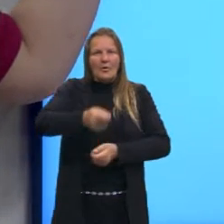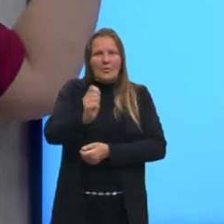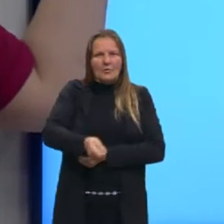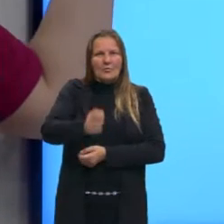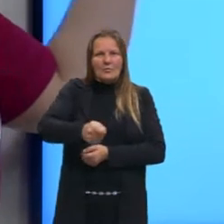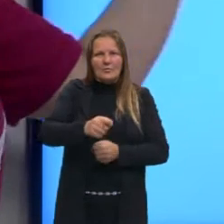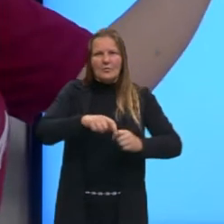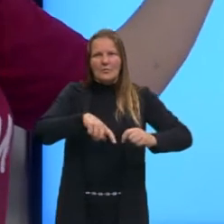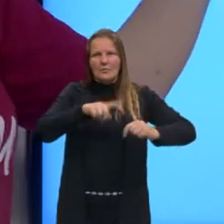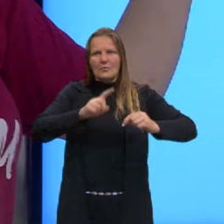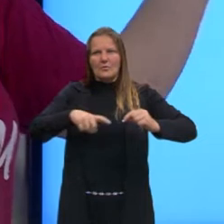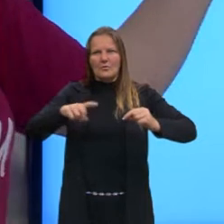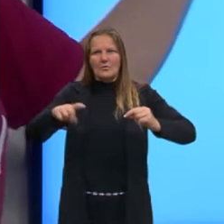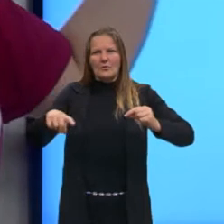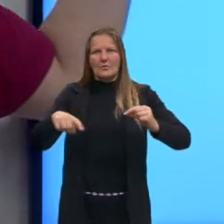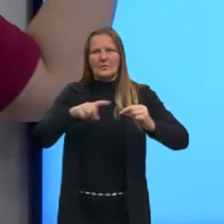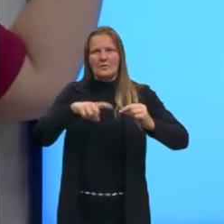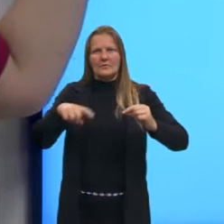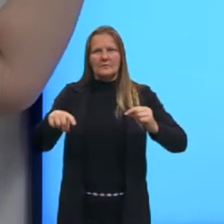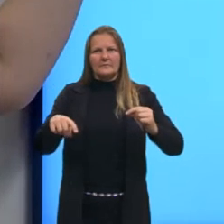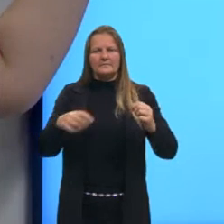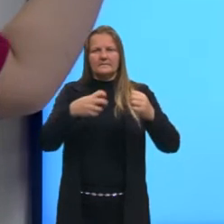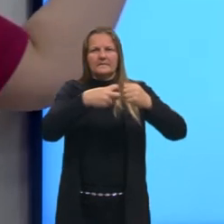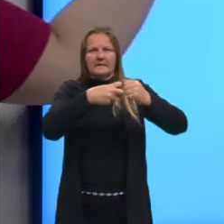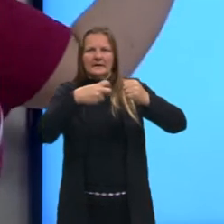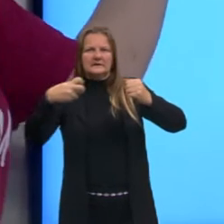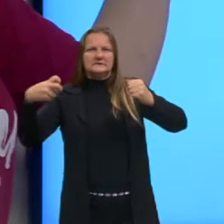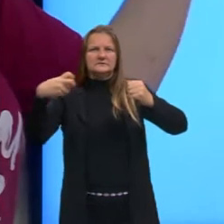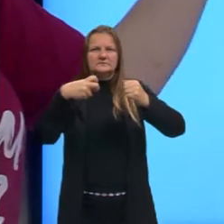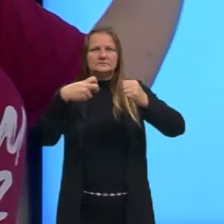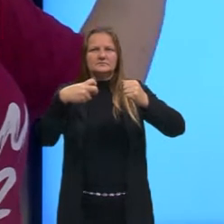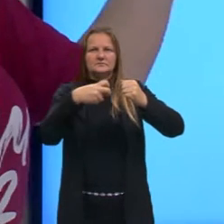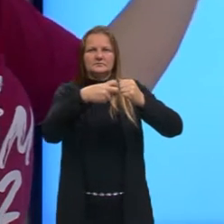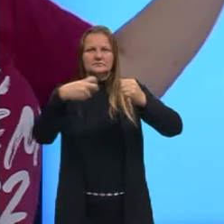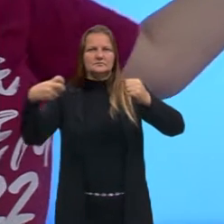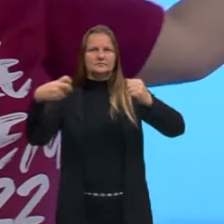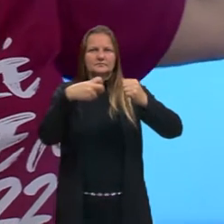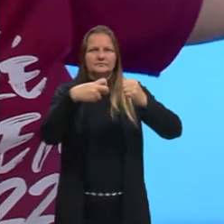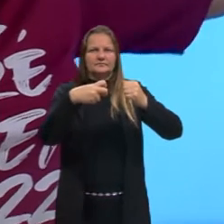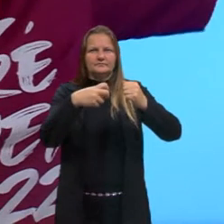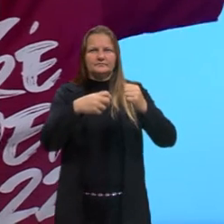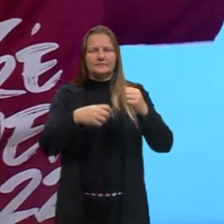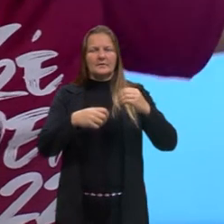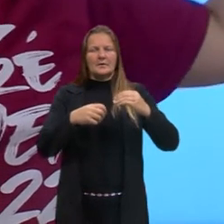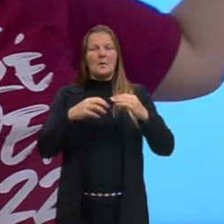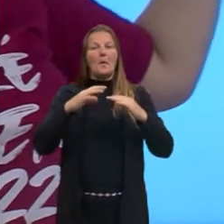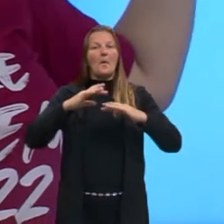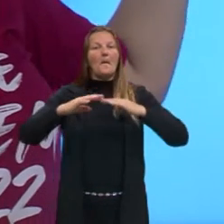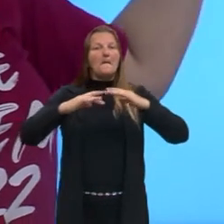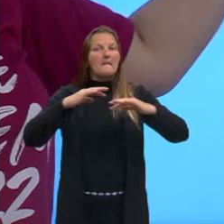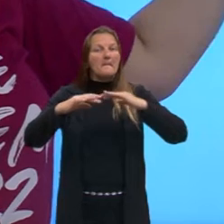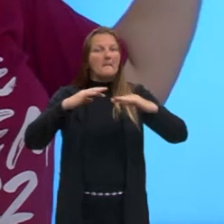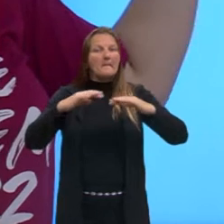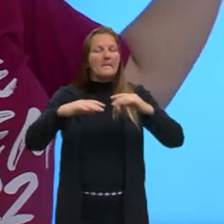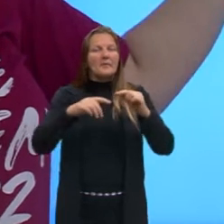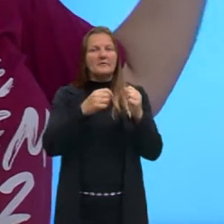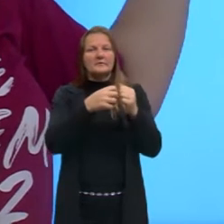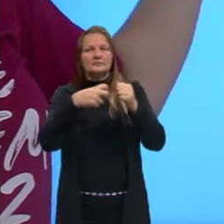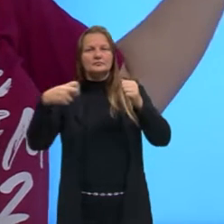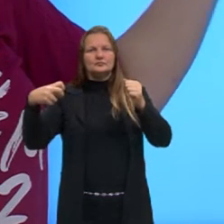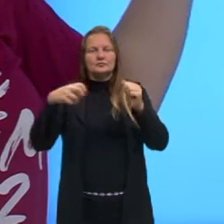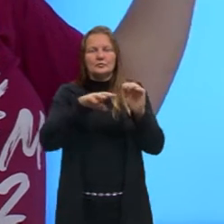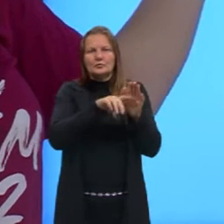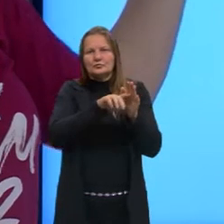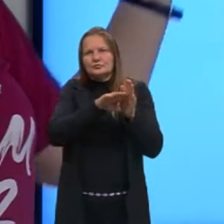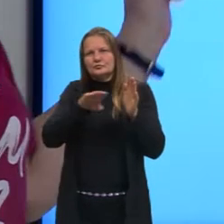chama de longitudinal, porque tanto a origem do movimento e o movimento da onda vai ser na direção